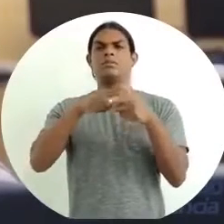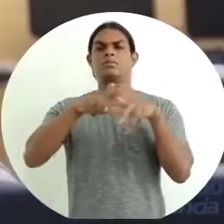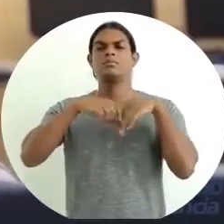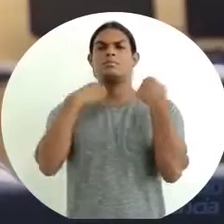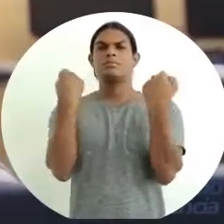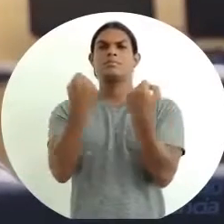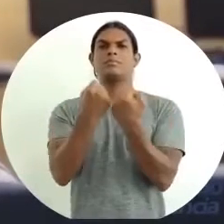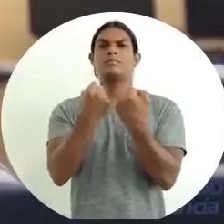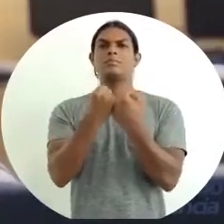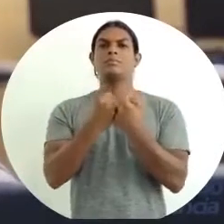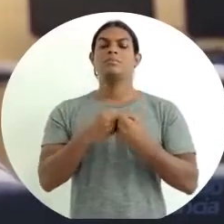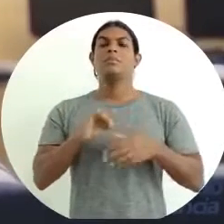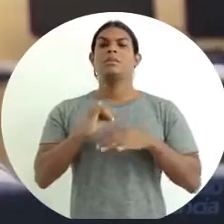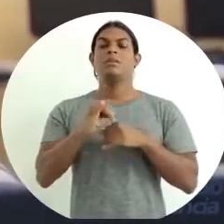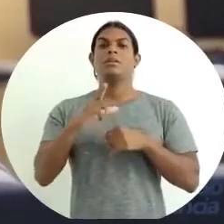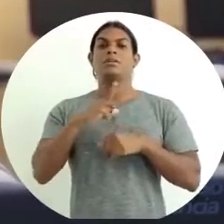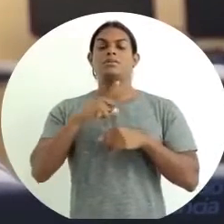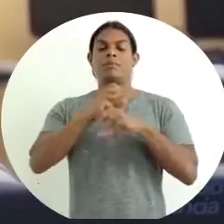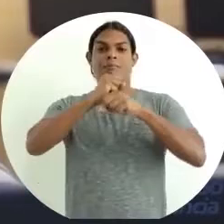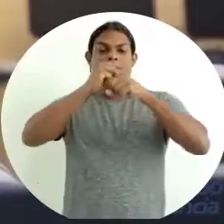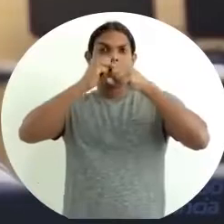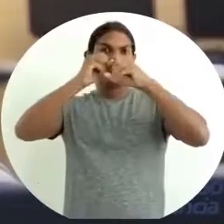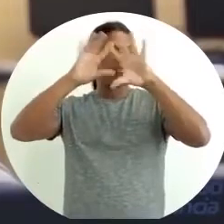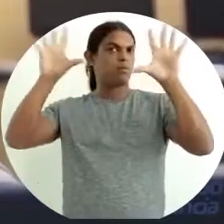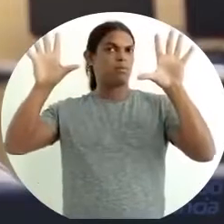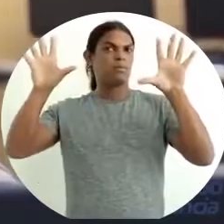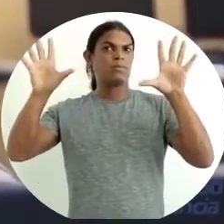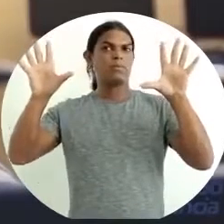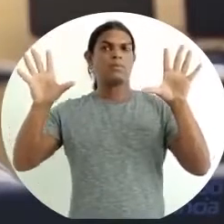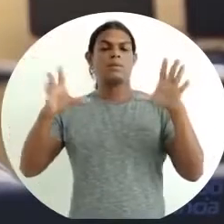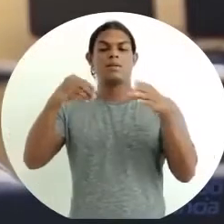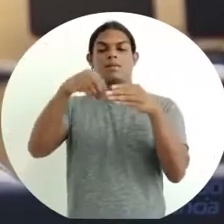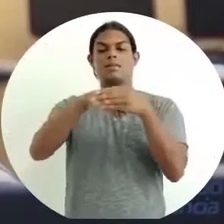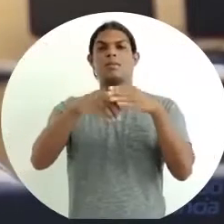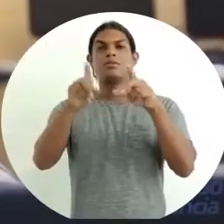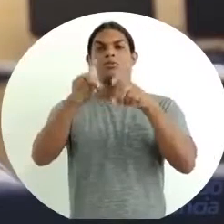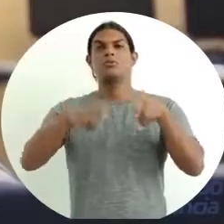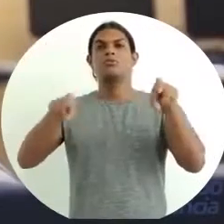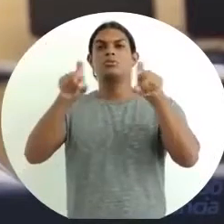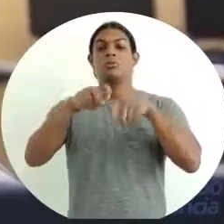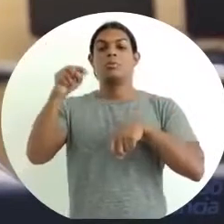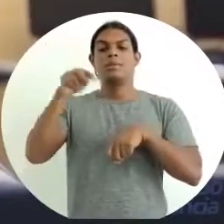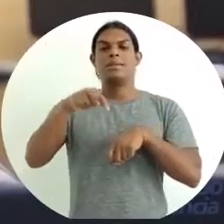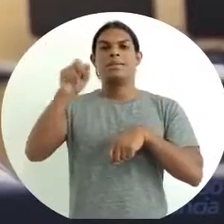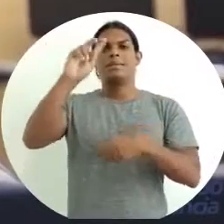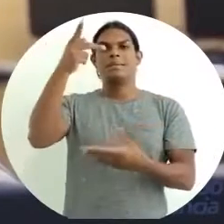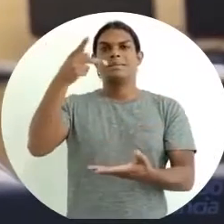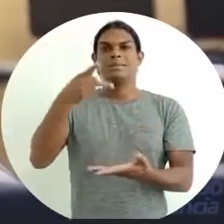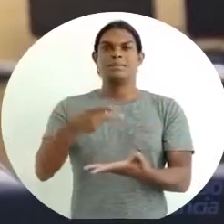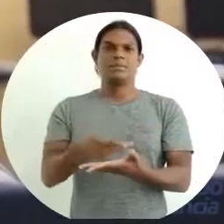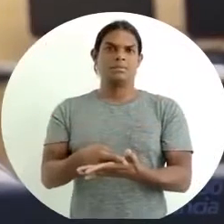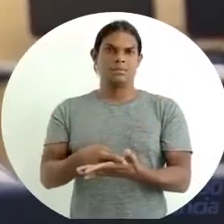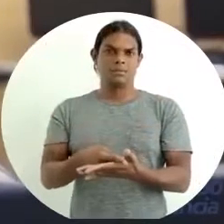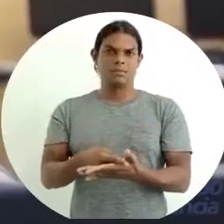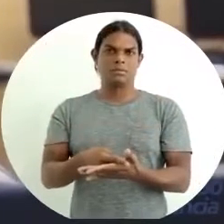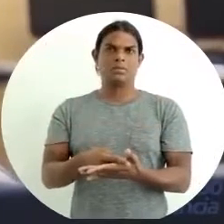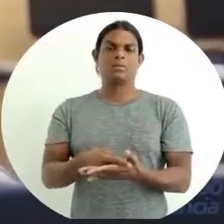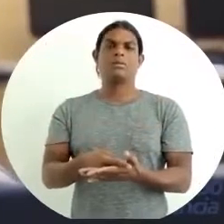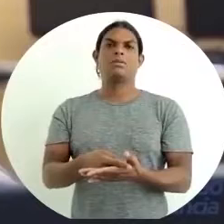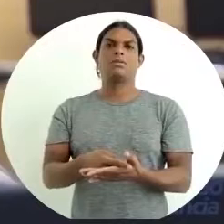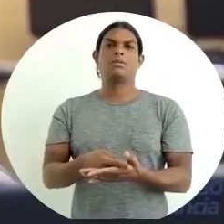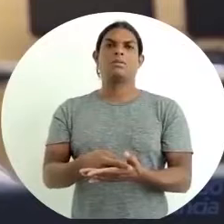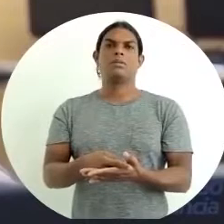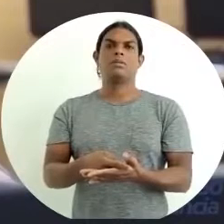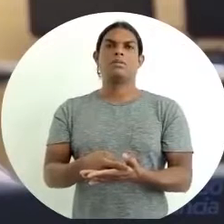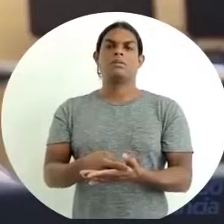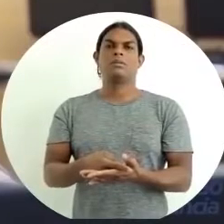acontecer uma explosão naquele shopping center, este acidente que sofreu a